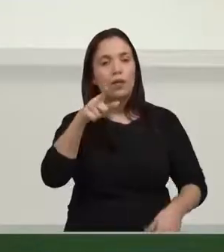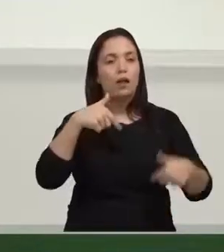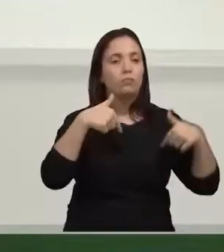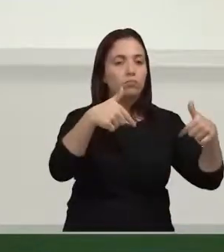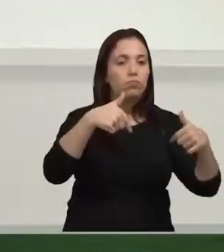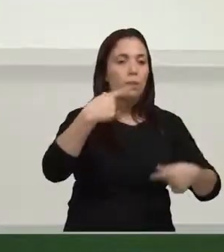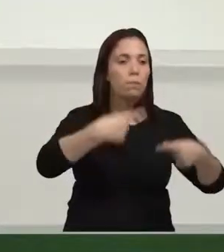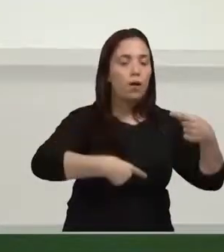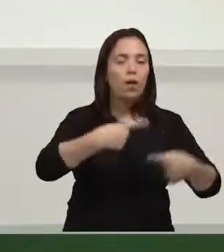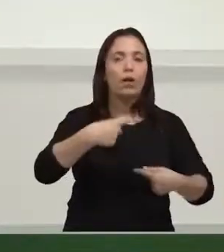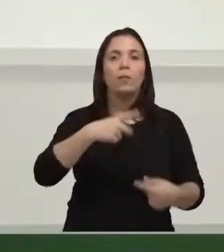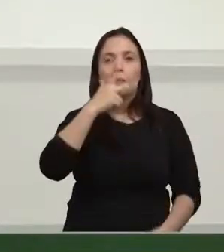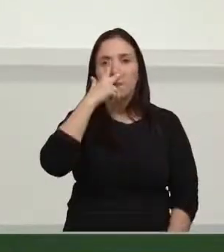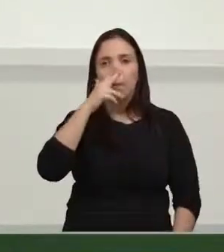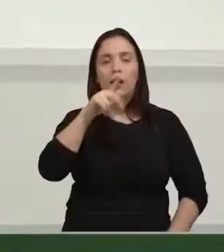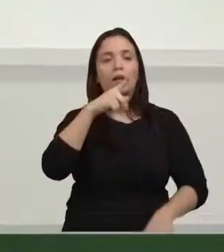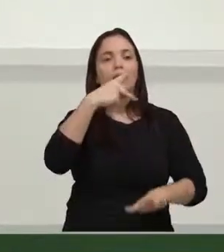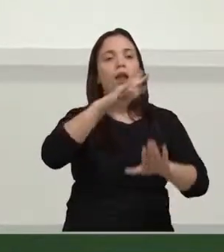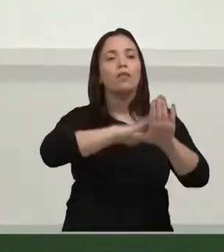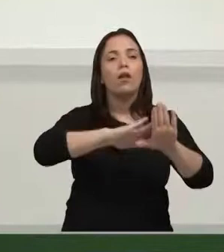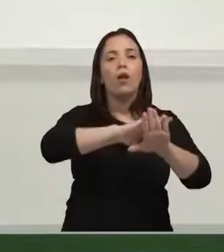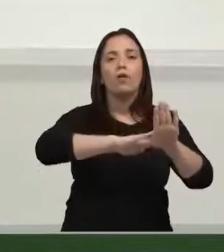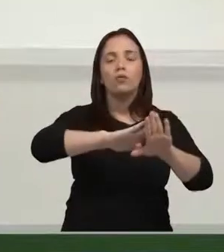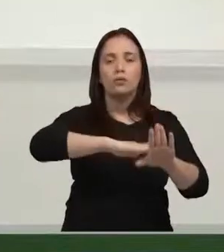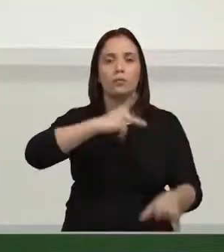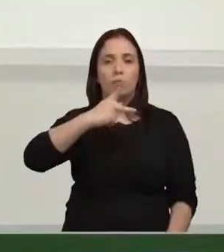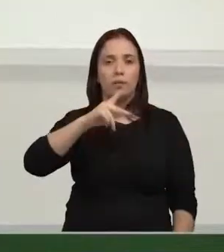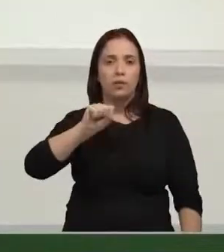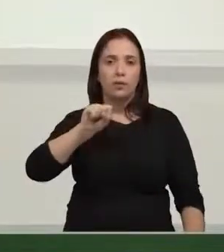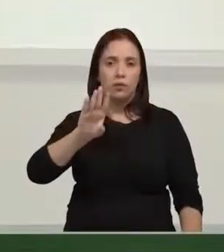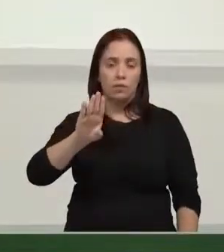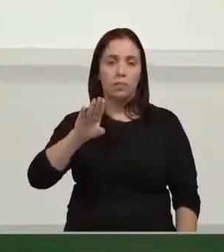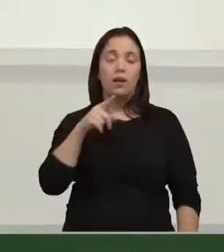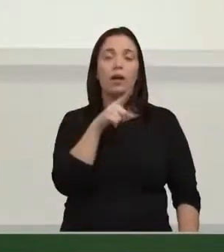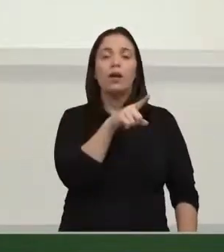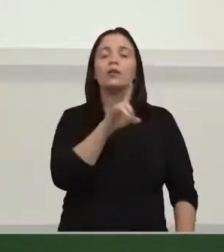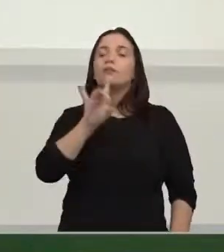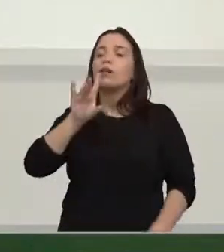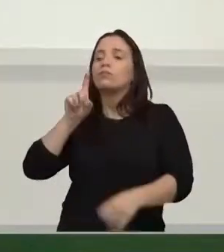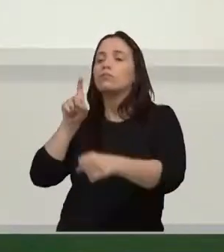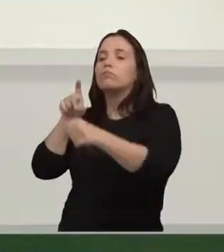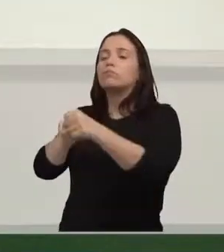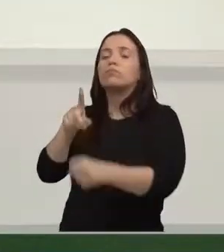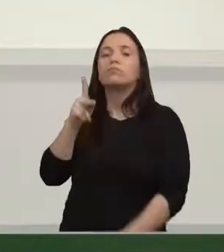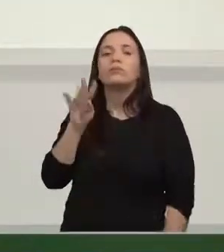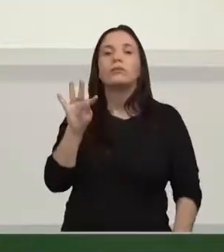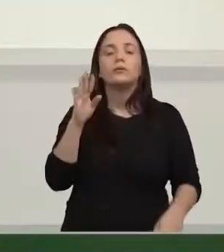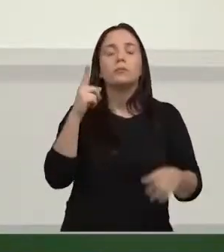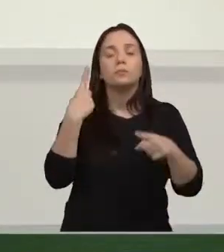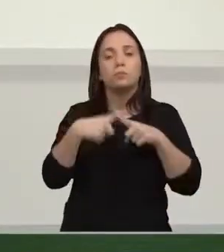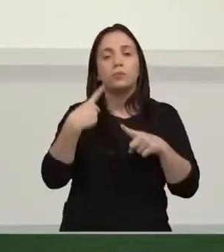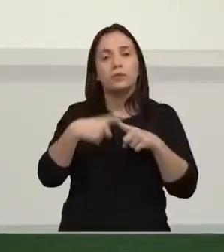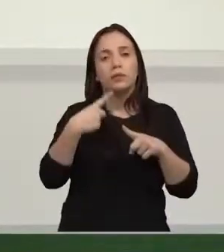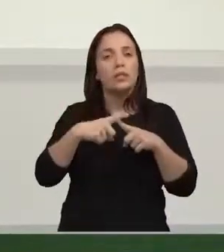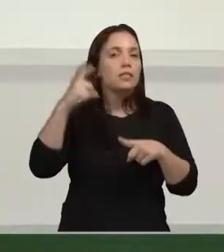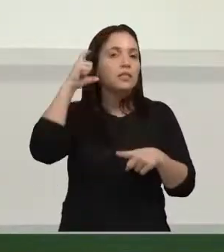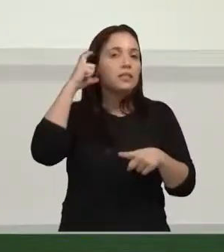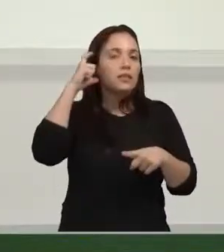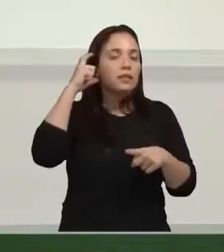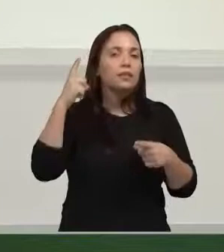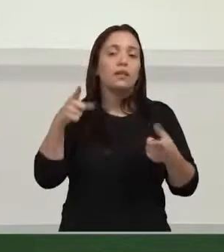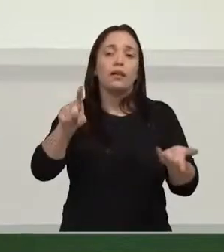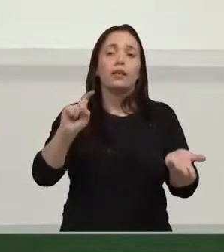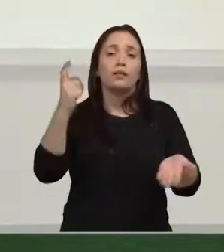PT. Do que o PT. E, estrategicamente, ele estava lá no PT como uma figura ligada diretamente ao governador Cid Gomes. E diga de passagem... Porque ele já tinha